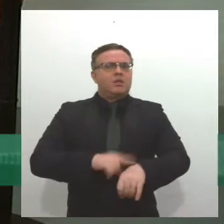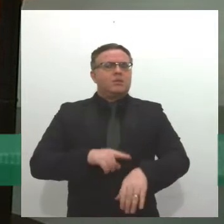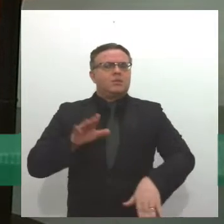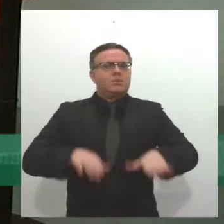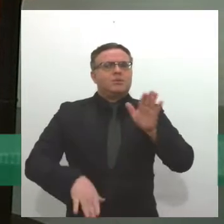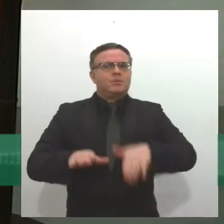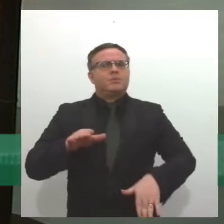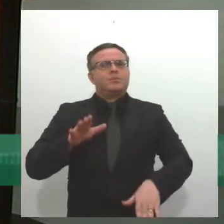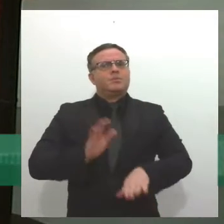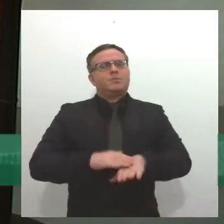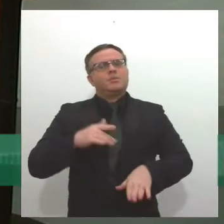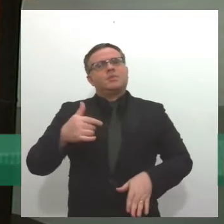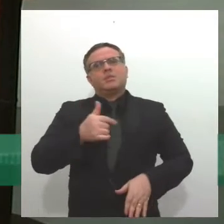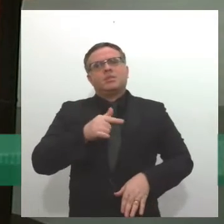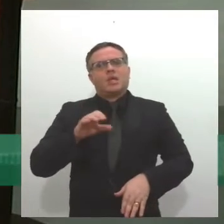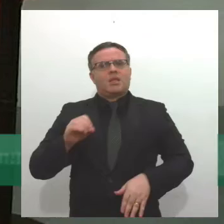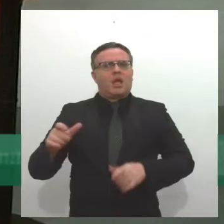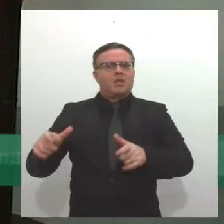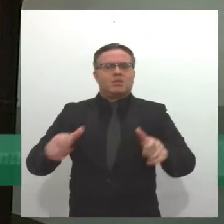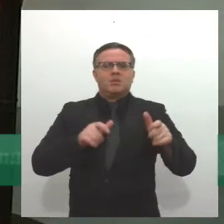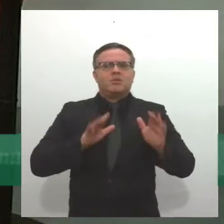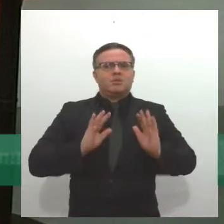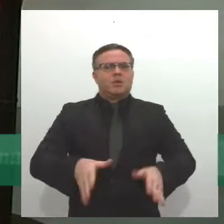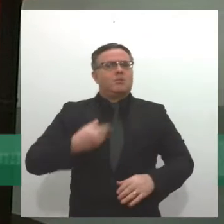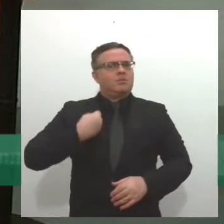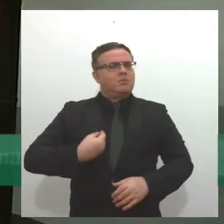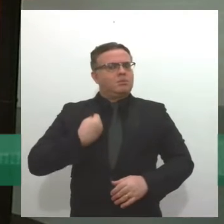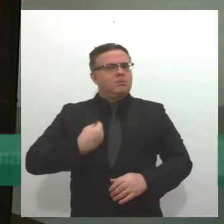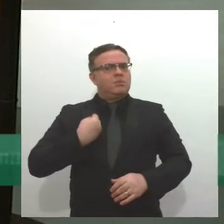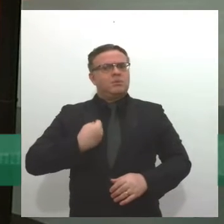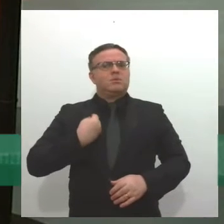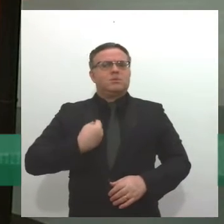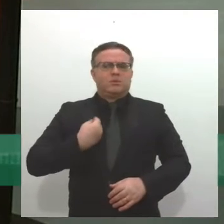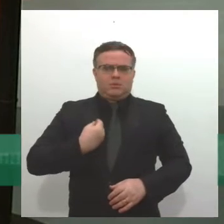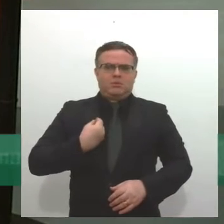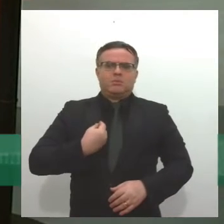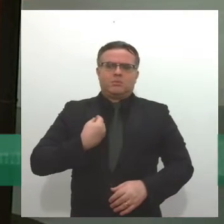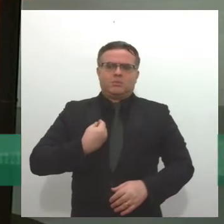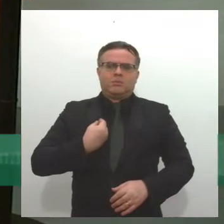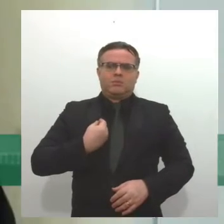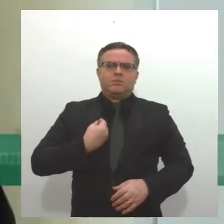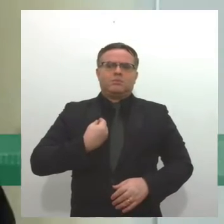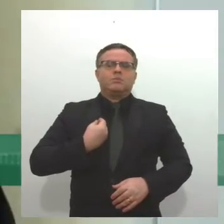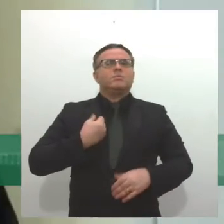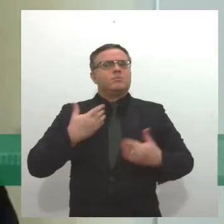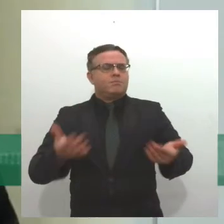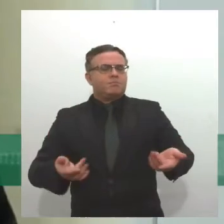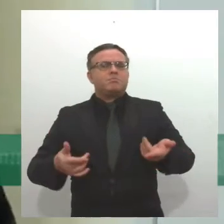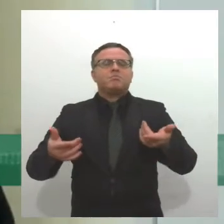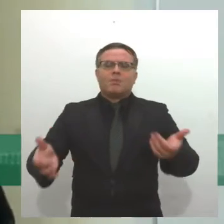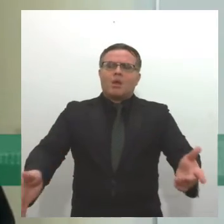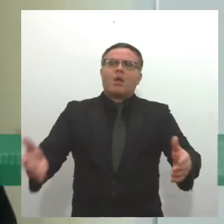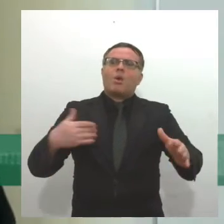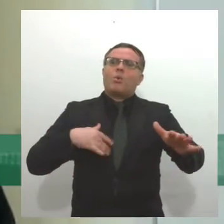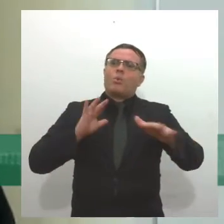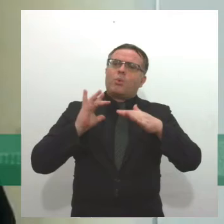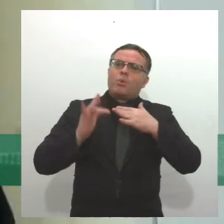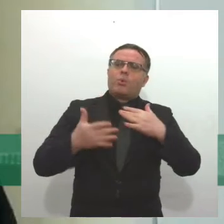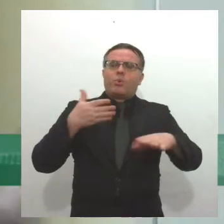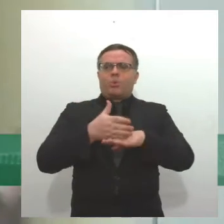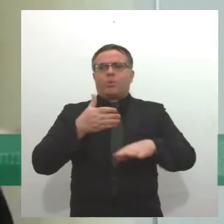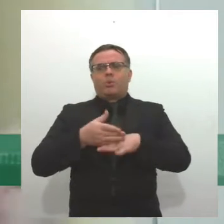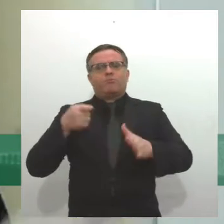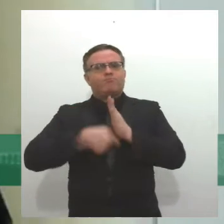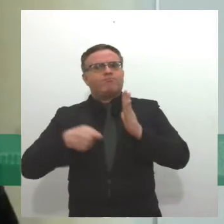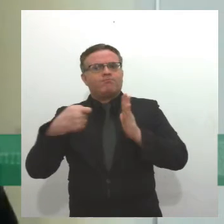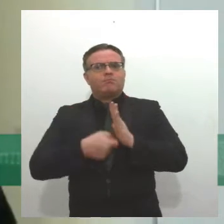de 70 entidades participaram ativamente, seja pressionando, seja colocando nas redes sociais, enfim, que